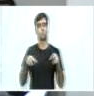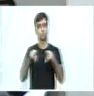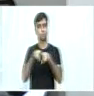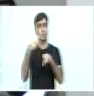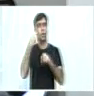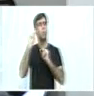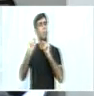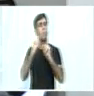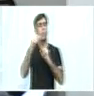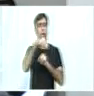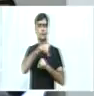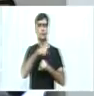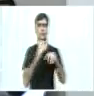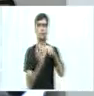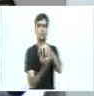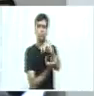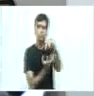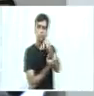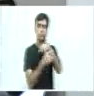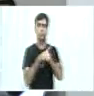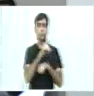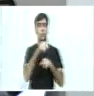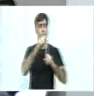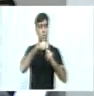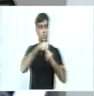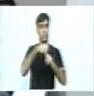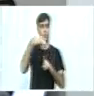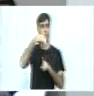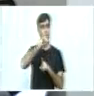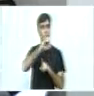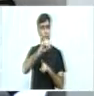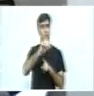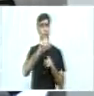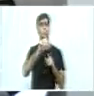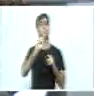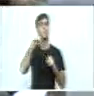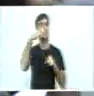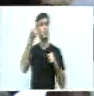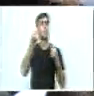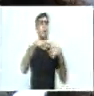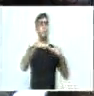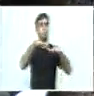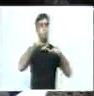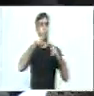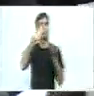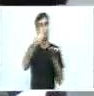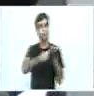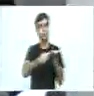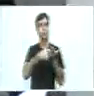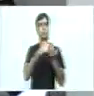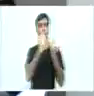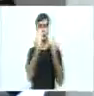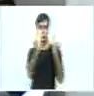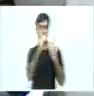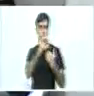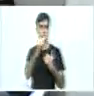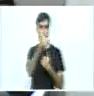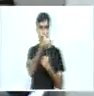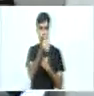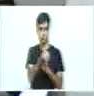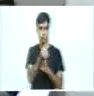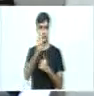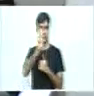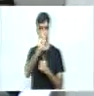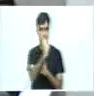que deflagraram em greve no mês de maio após a Assembleia Geral realizada no dia 16 em